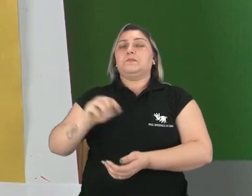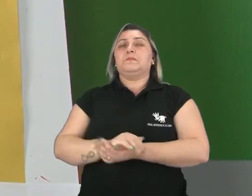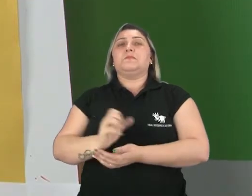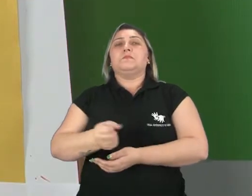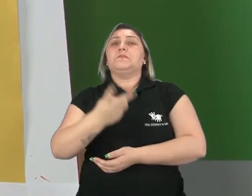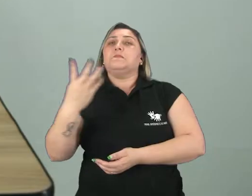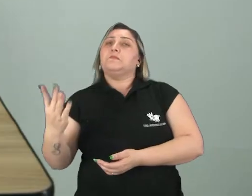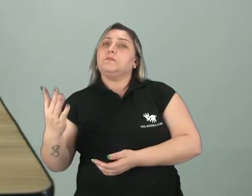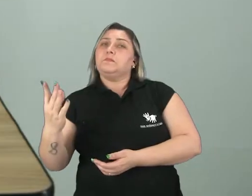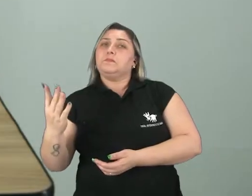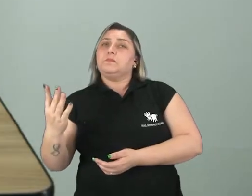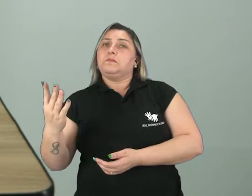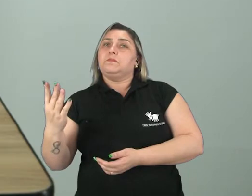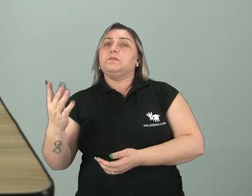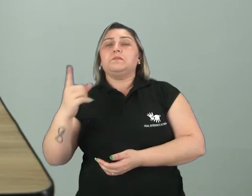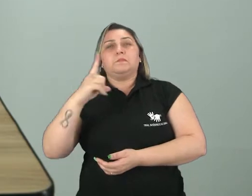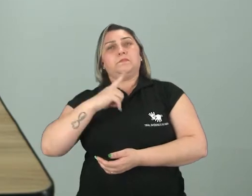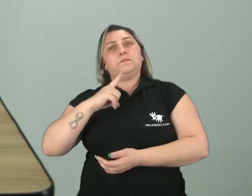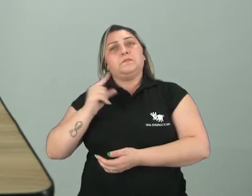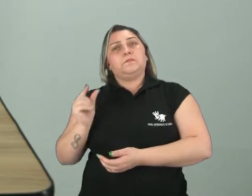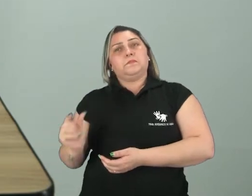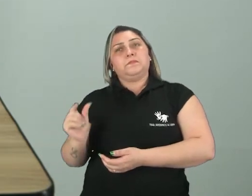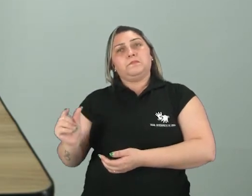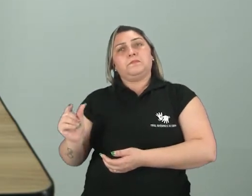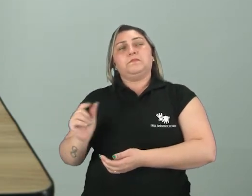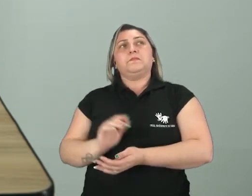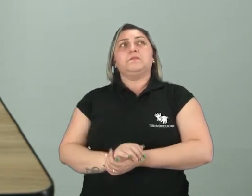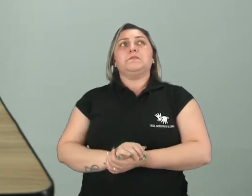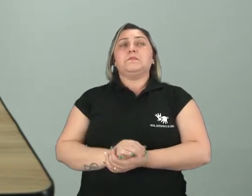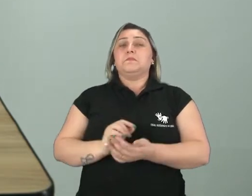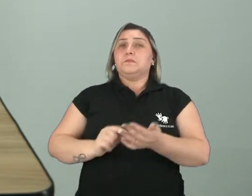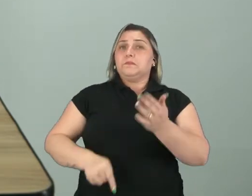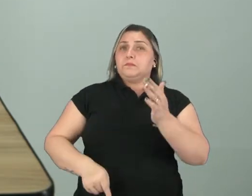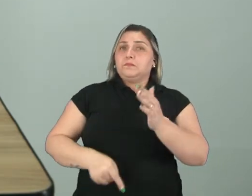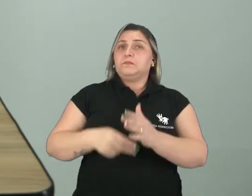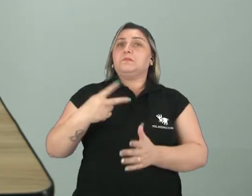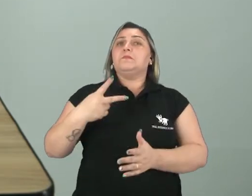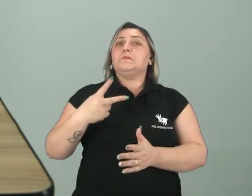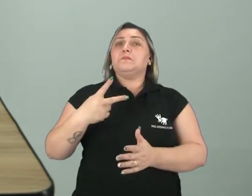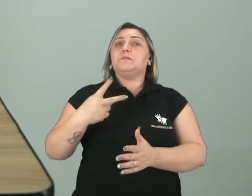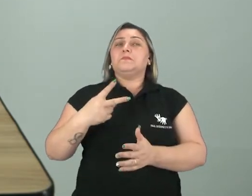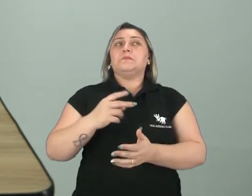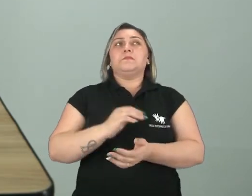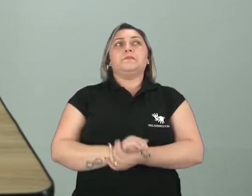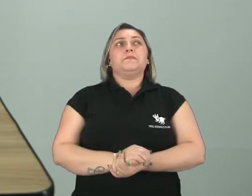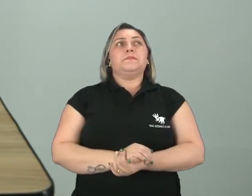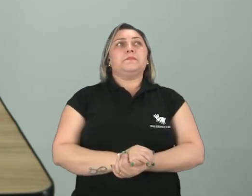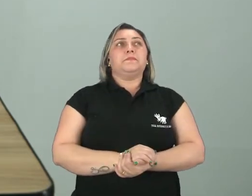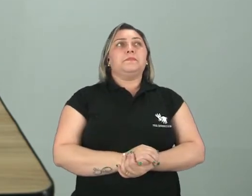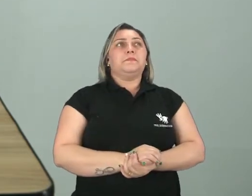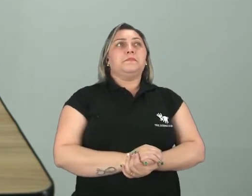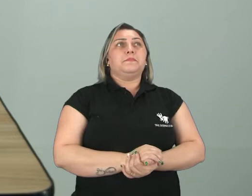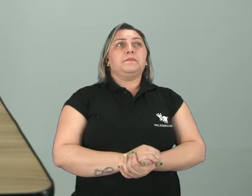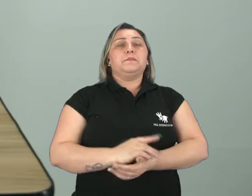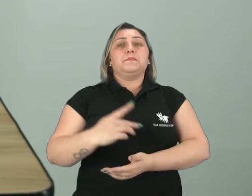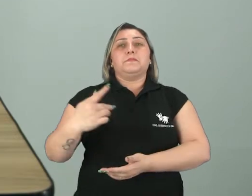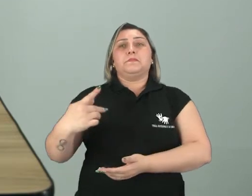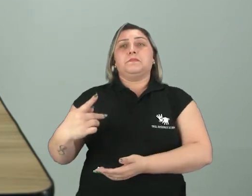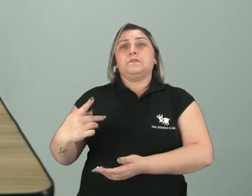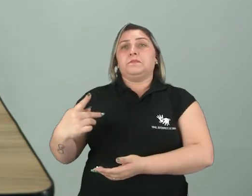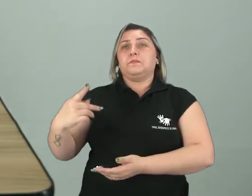Caja quantos sons tem a palavra cajá cajá dois